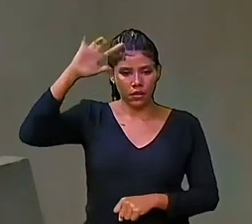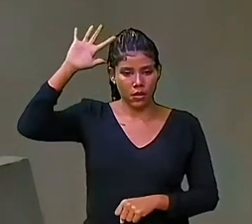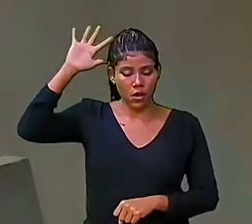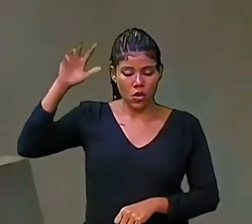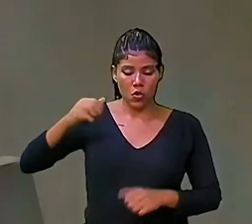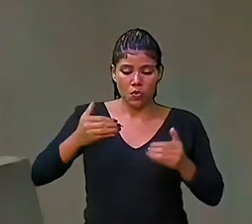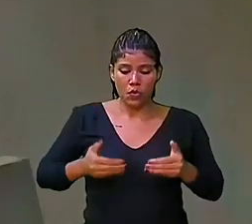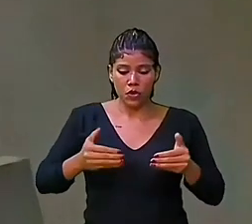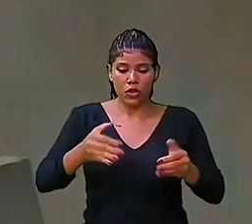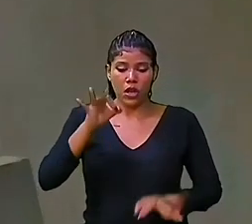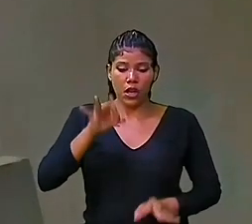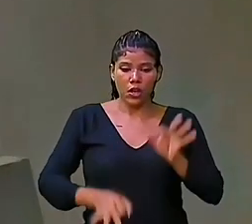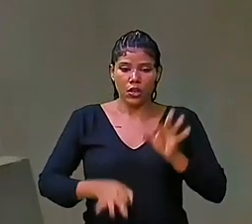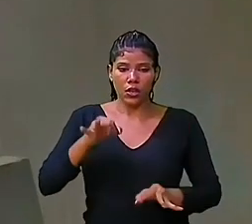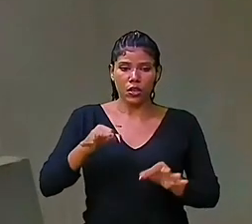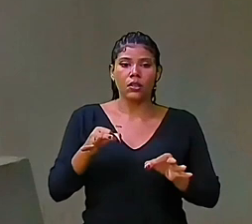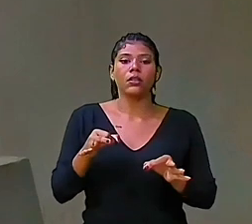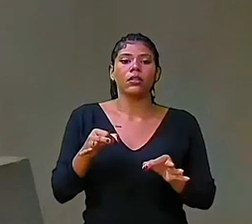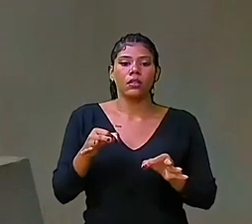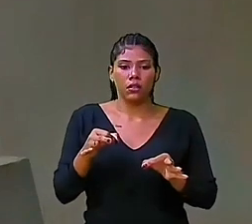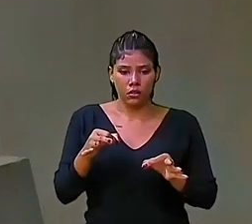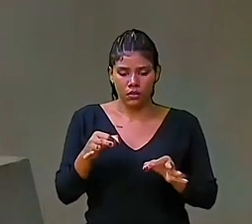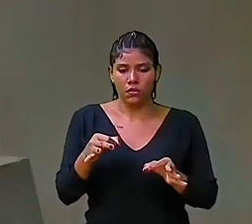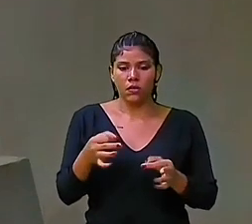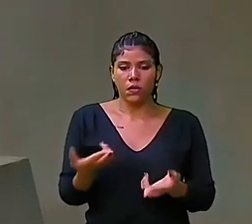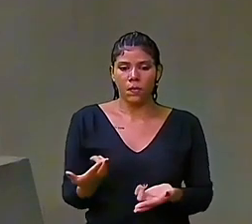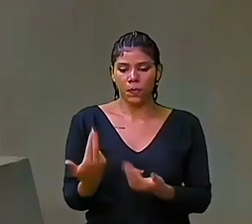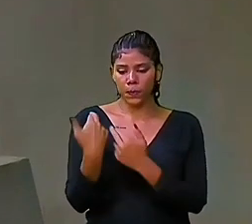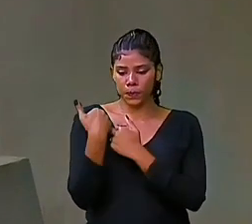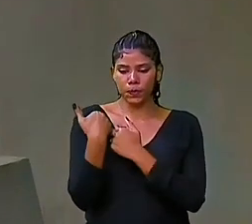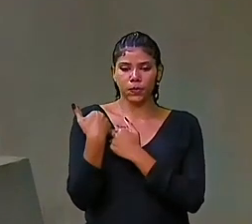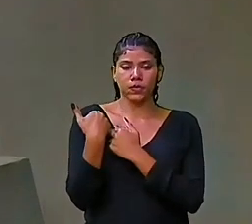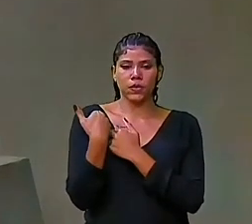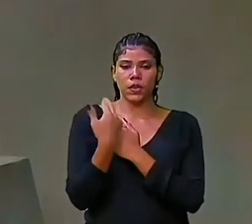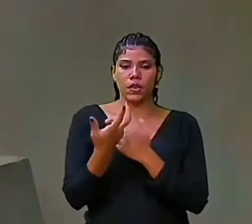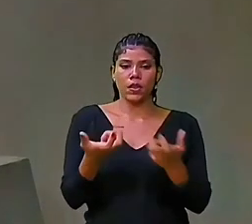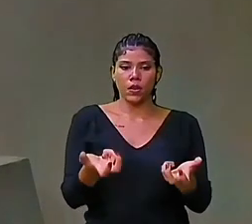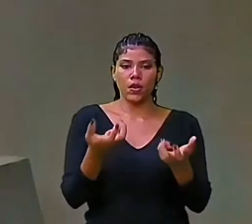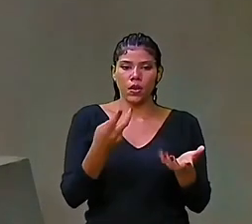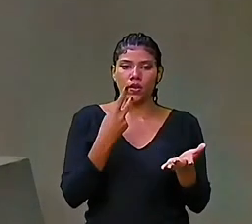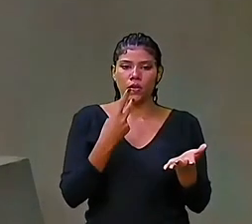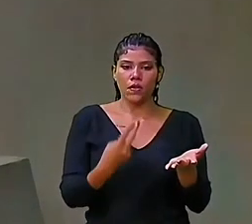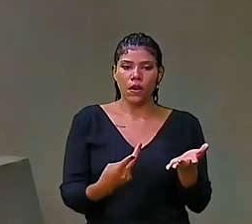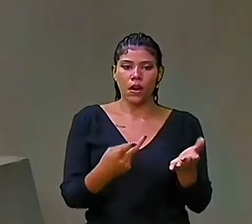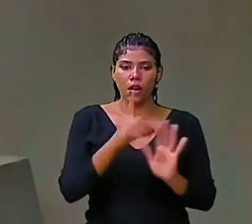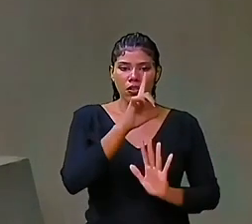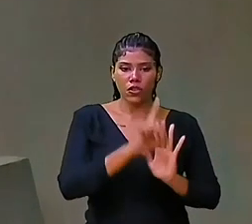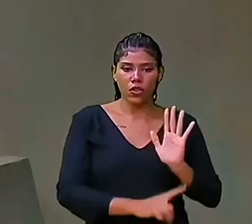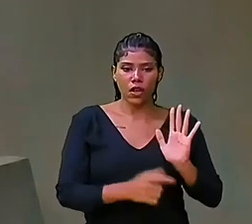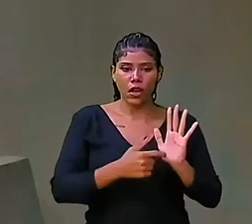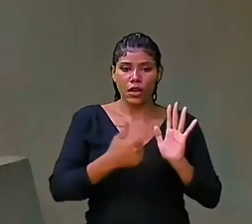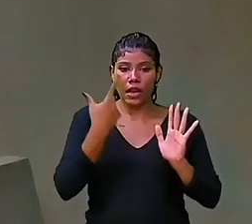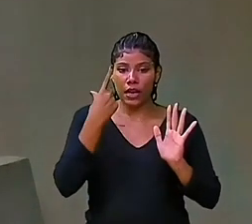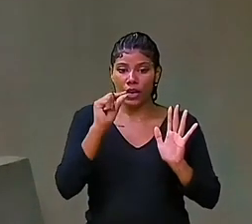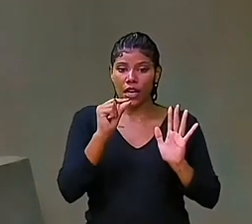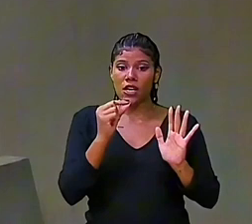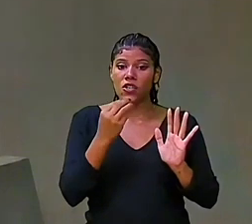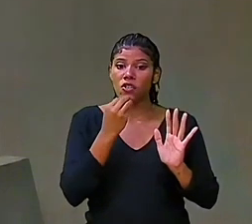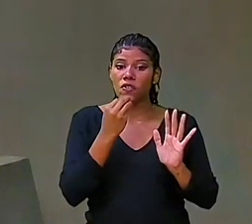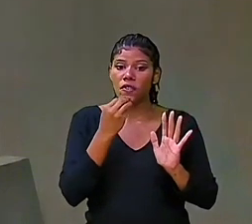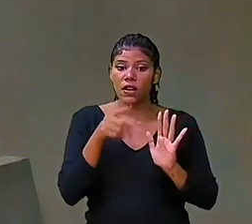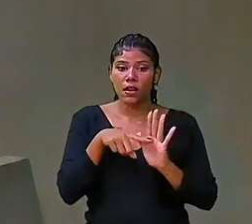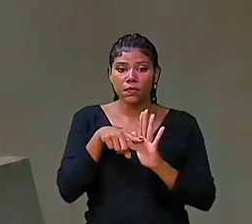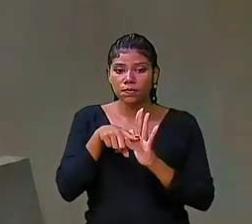corretamente avocou para si, porque aí eu quero falar 30 segundos de direito. Quem era para ter feito essa